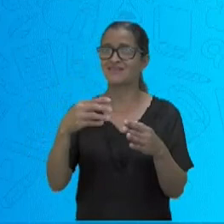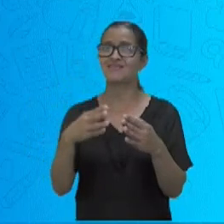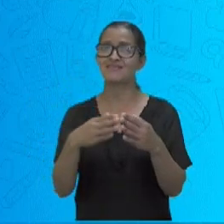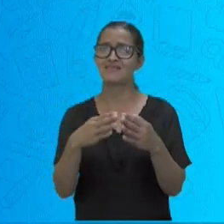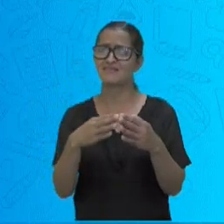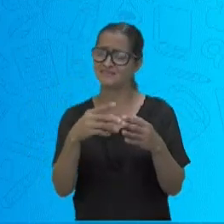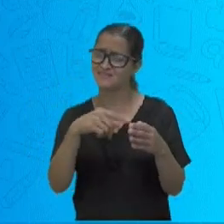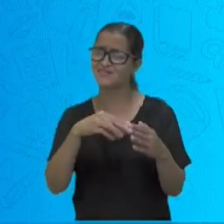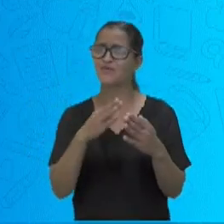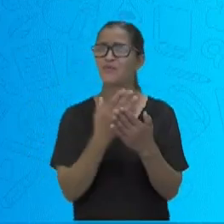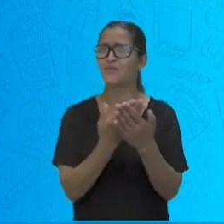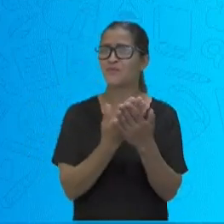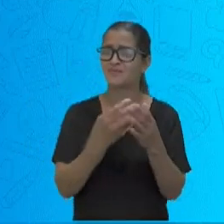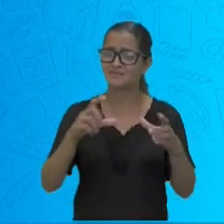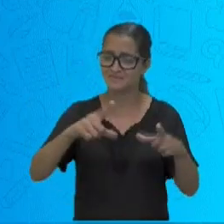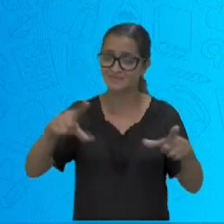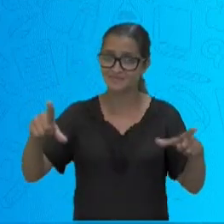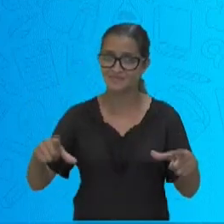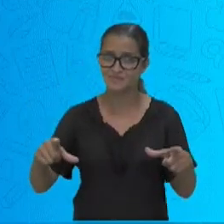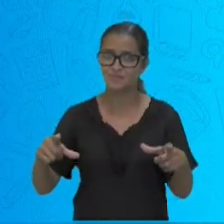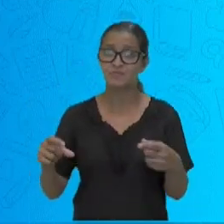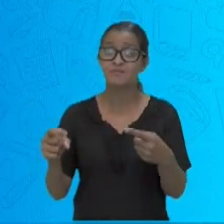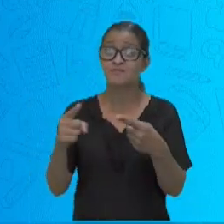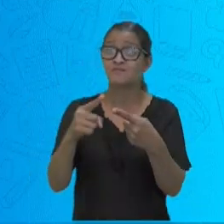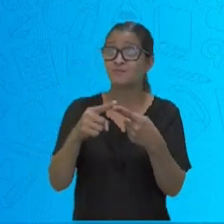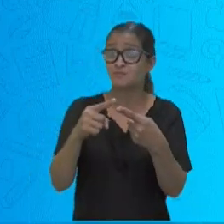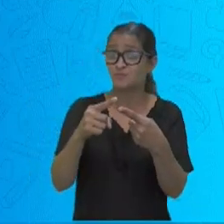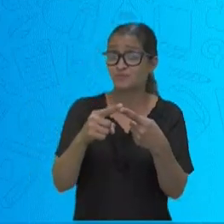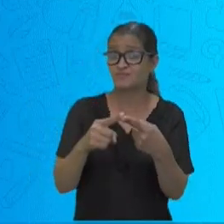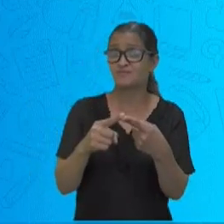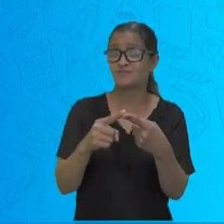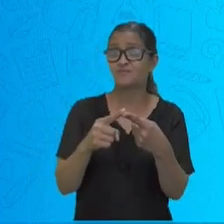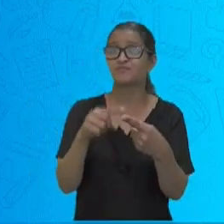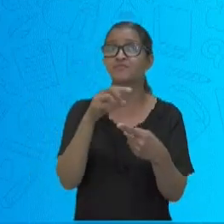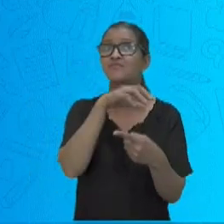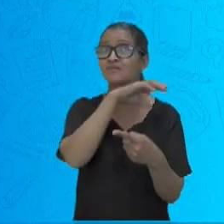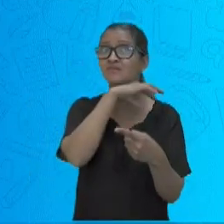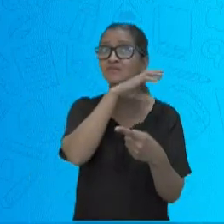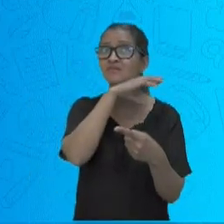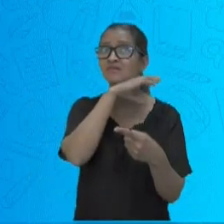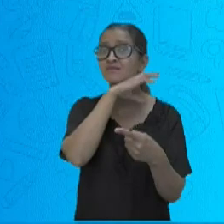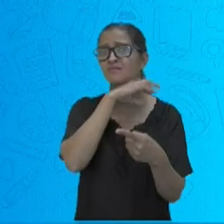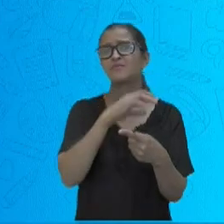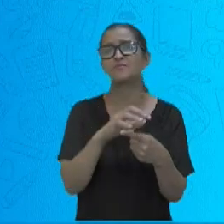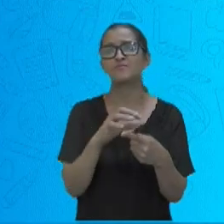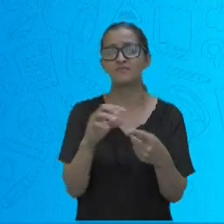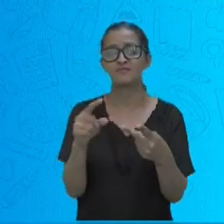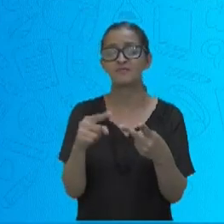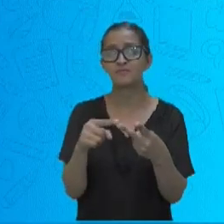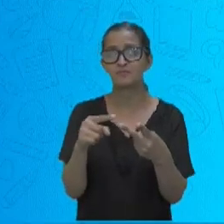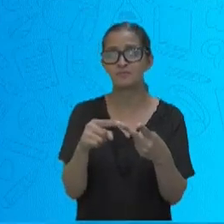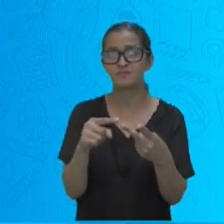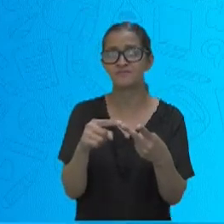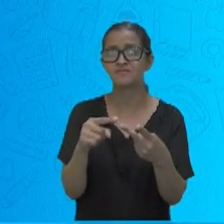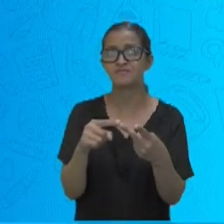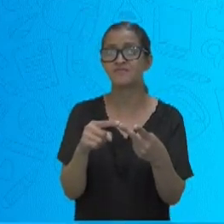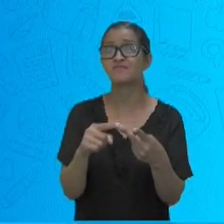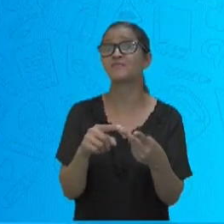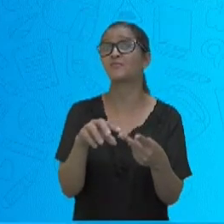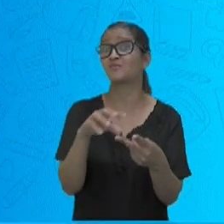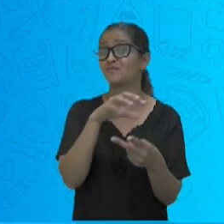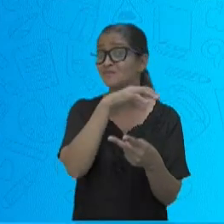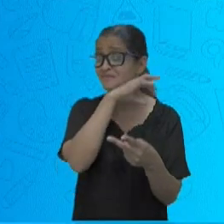nós vamos observar que tem 1, 2, 3 e a Eloá possui 1